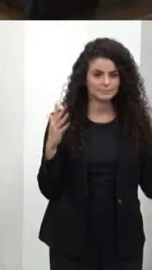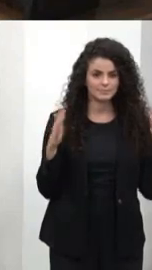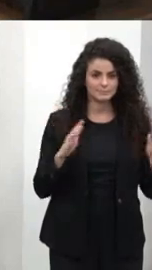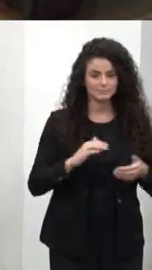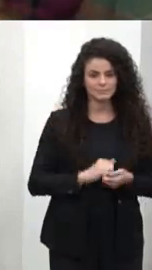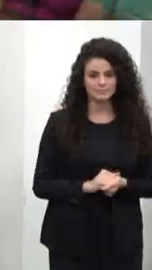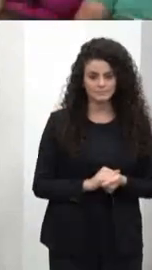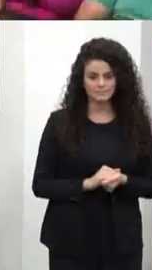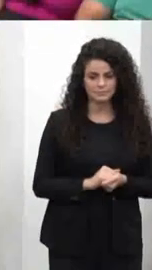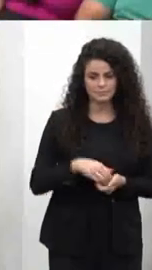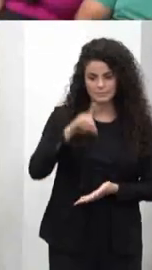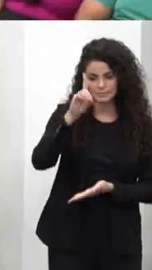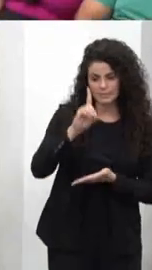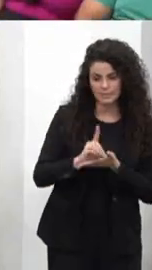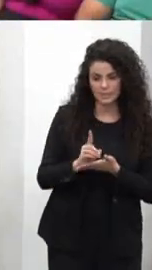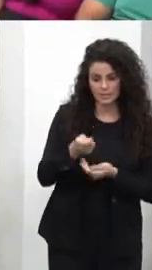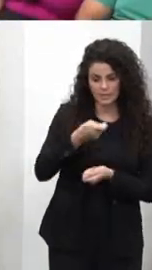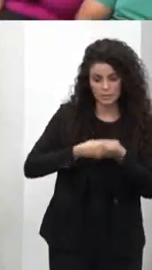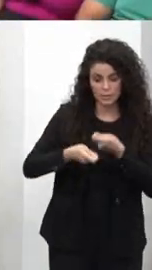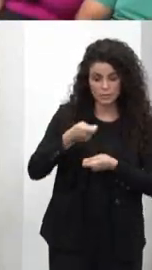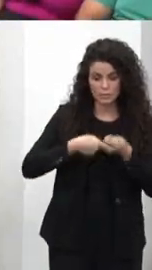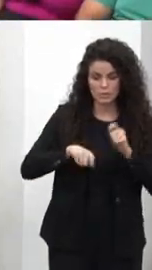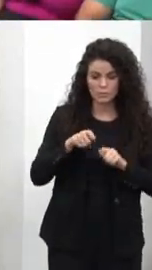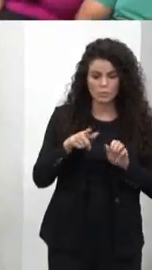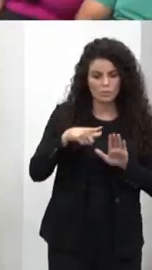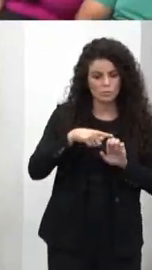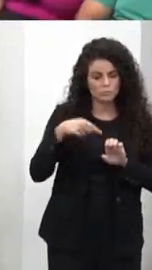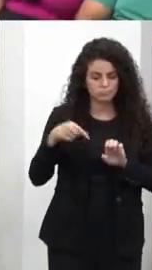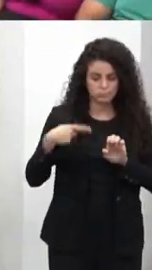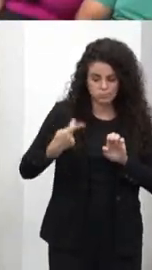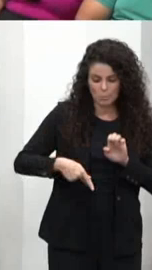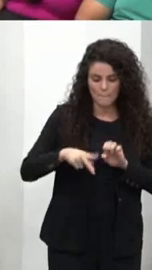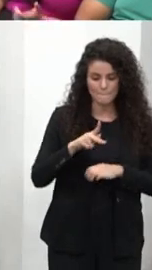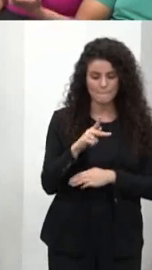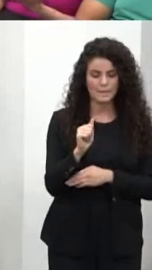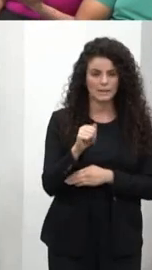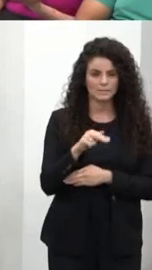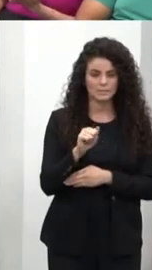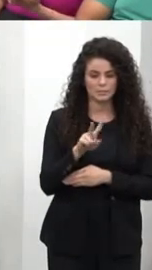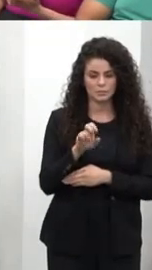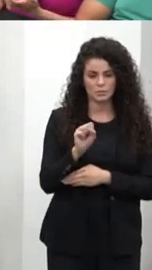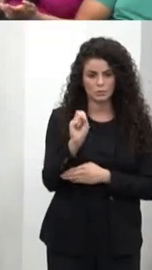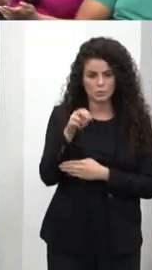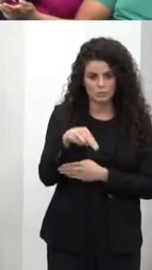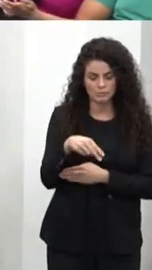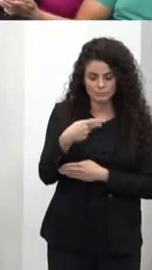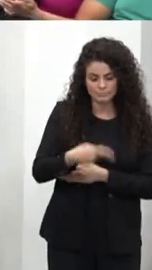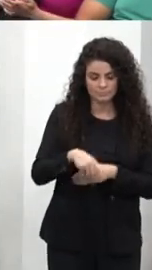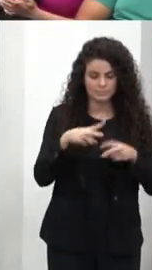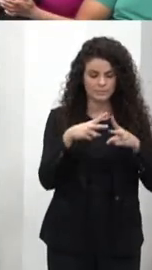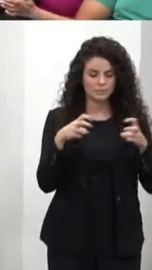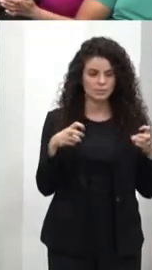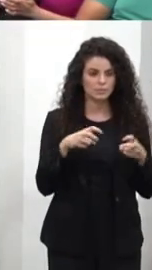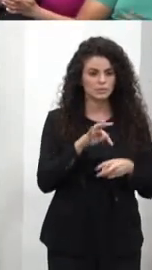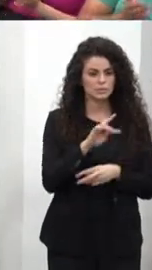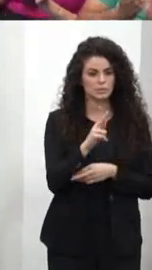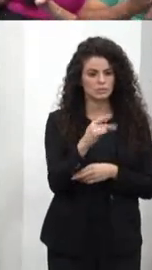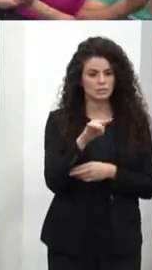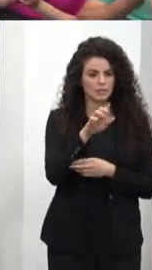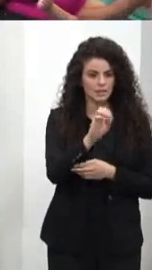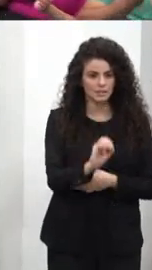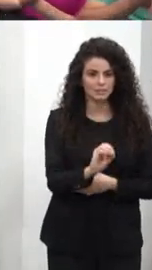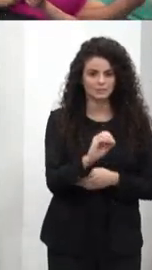senhor diretor executivo da associação cultural panavision do município de Florianópolis Thiago Santos